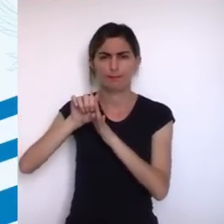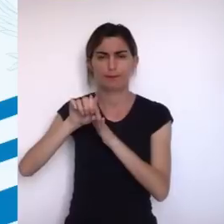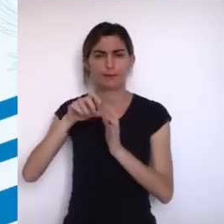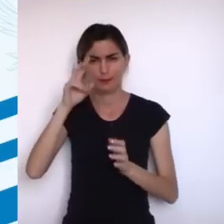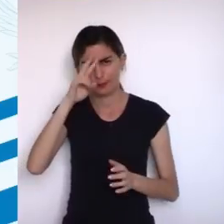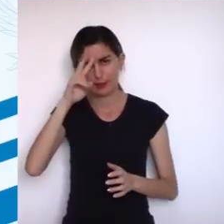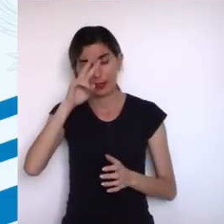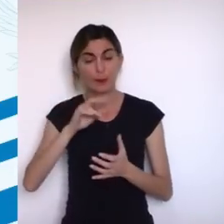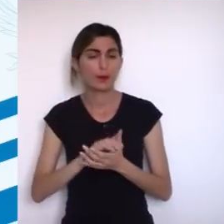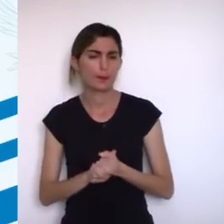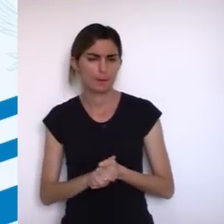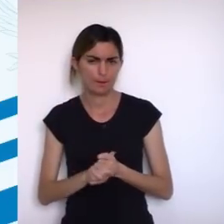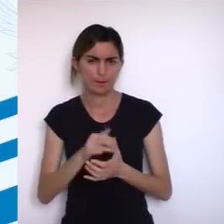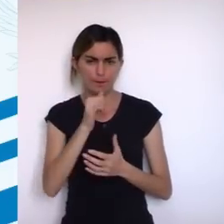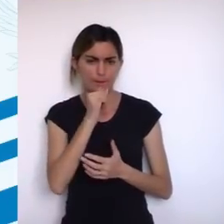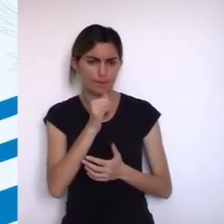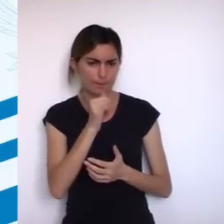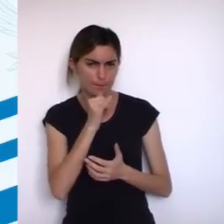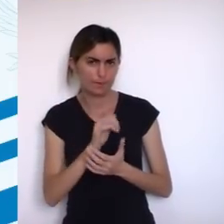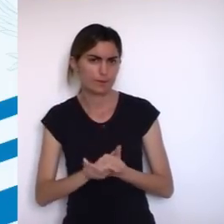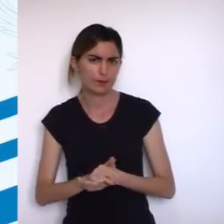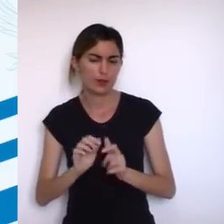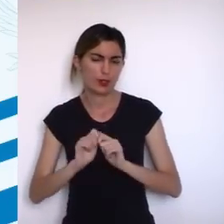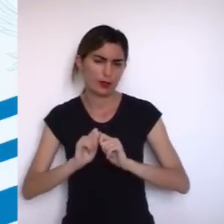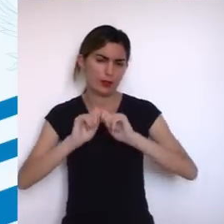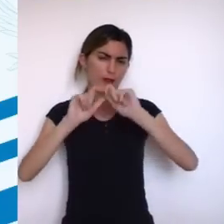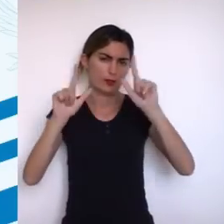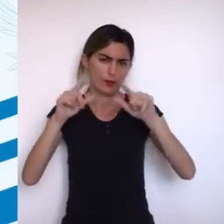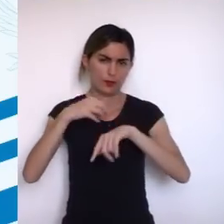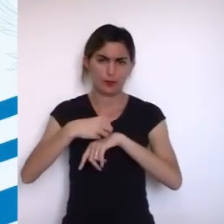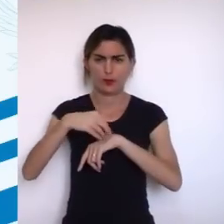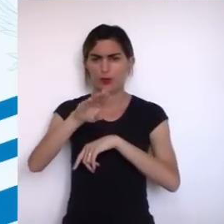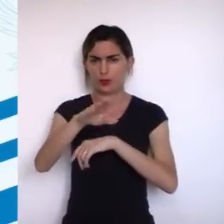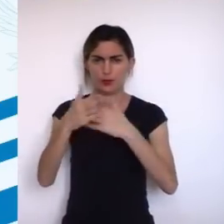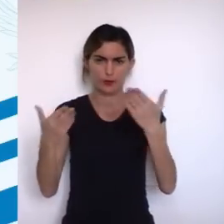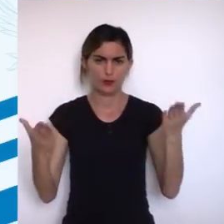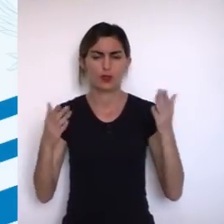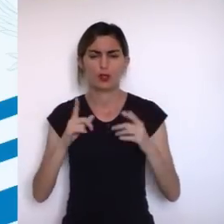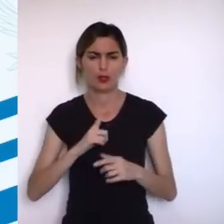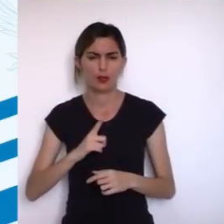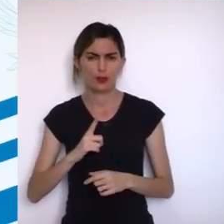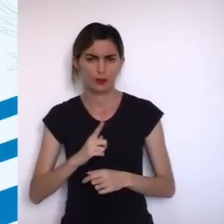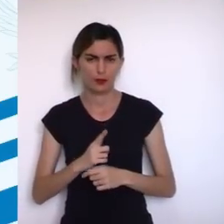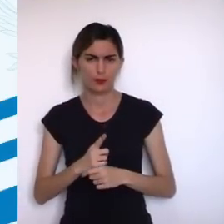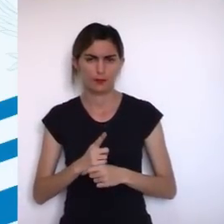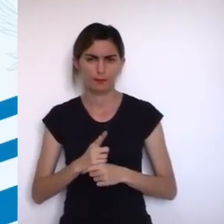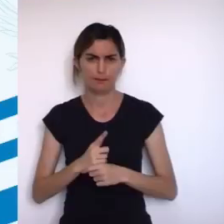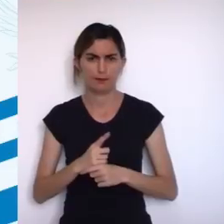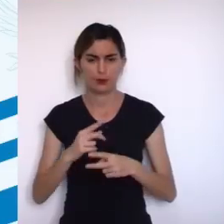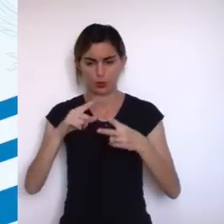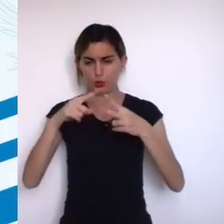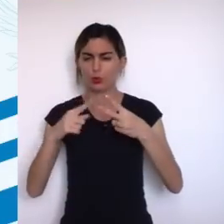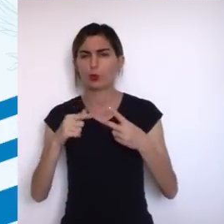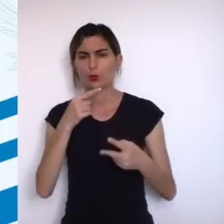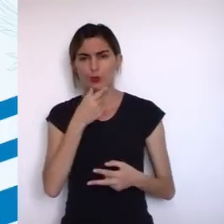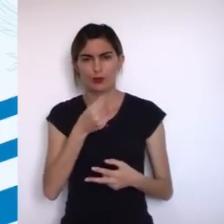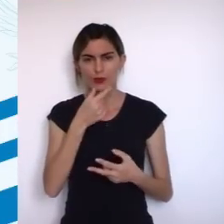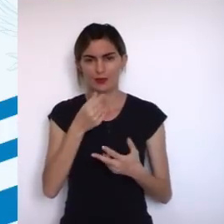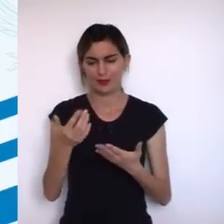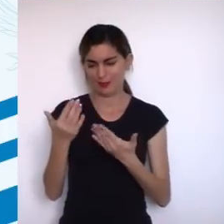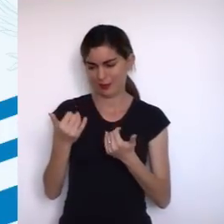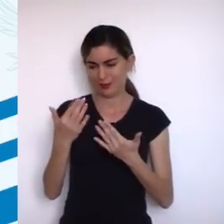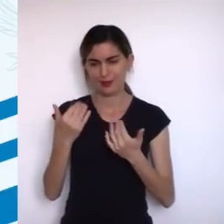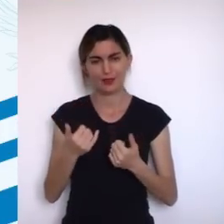radiação. Lembra daquele exemplo, né, daquela imagem que eu passei para vocês, onde tinha